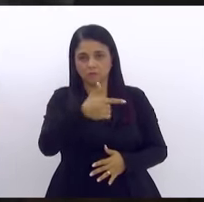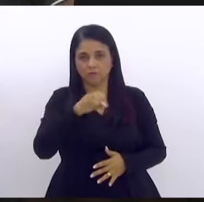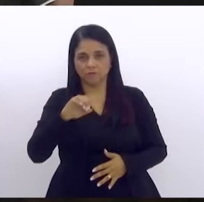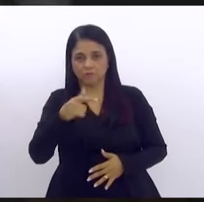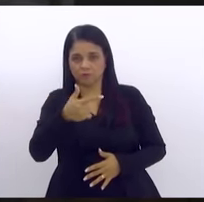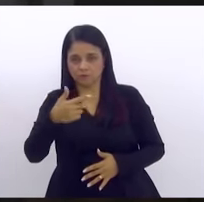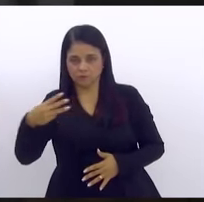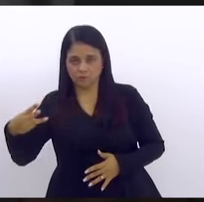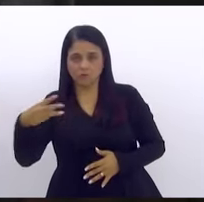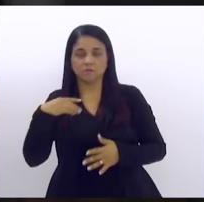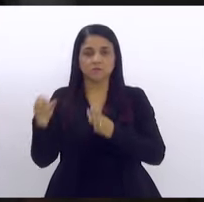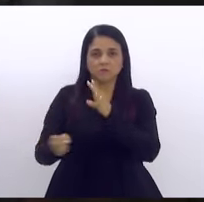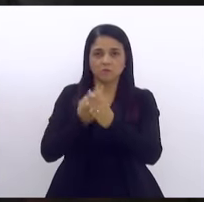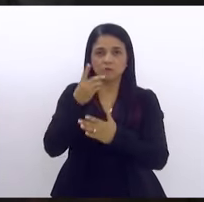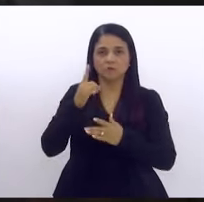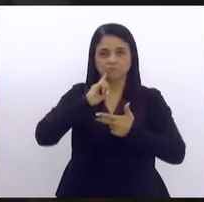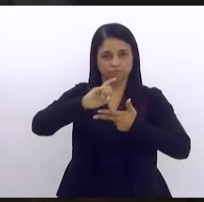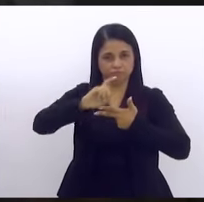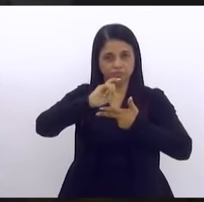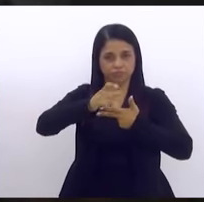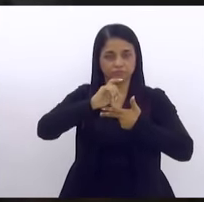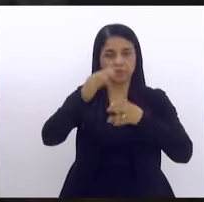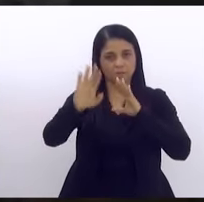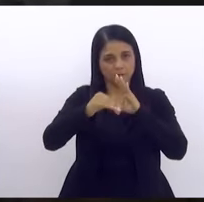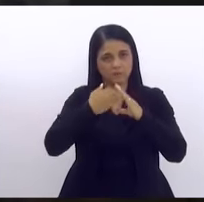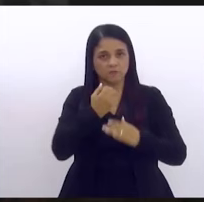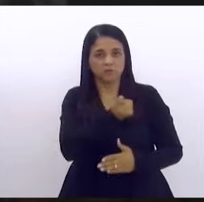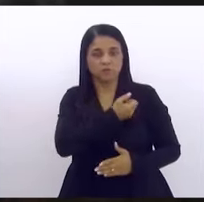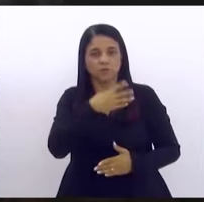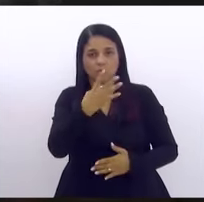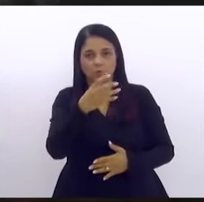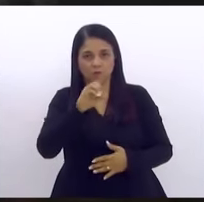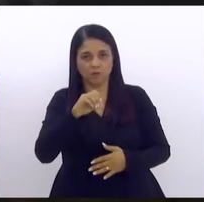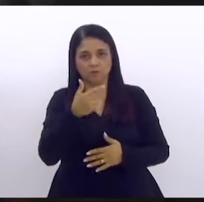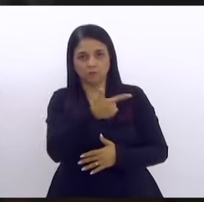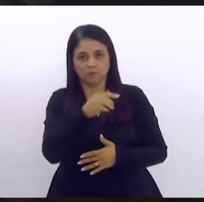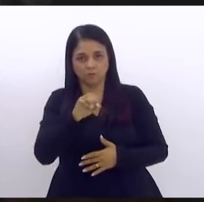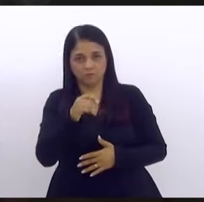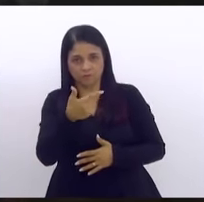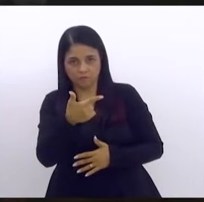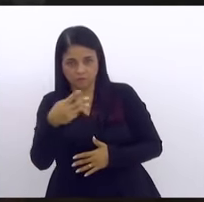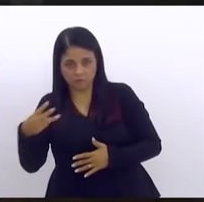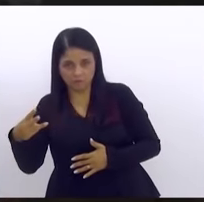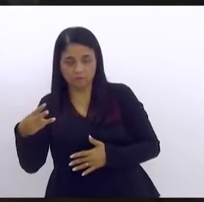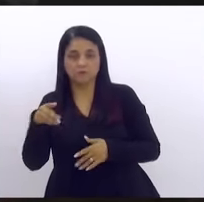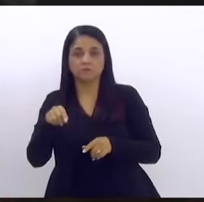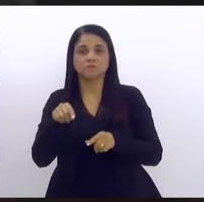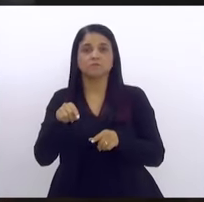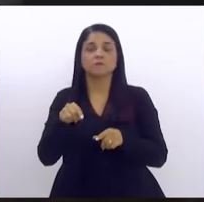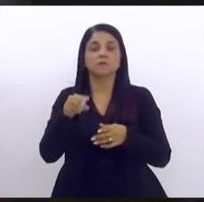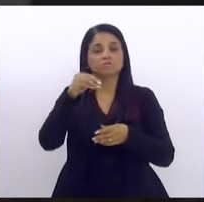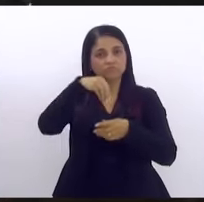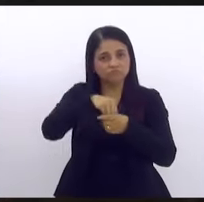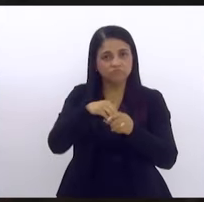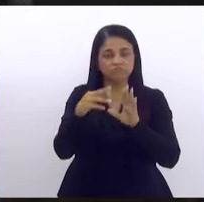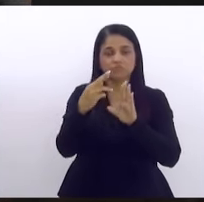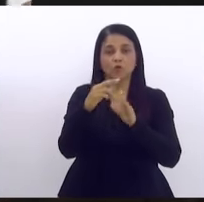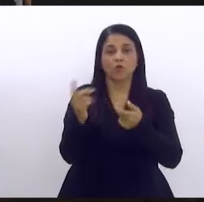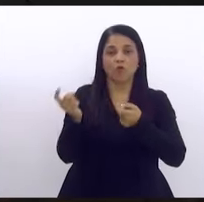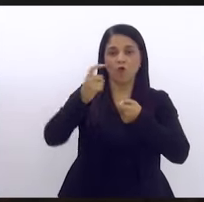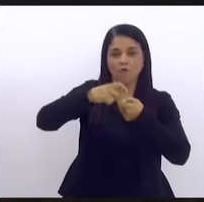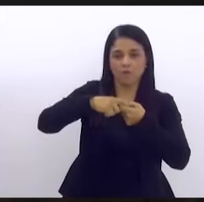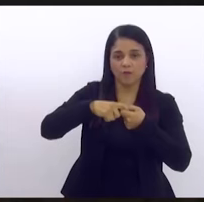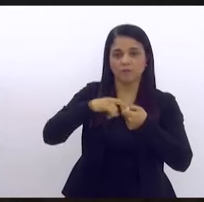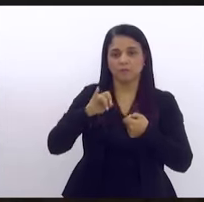2742/2023, de autoria do Poder Executivo, mensagem número 40/2023, que internaliza o convênio ICMS